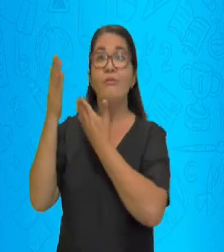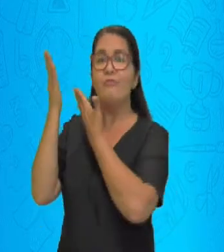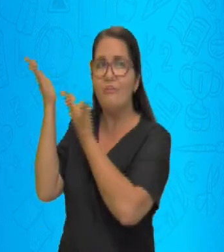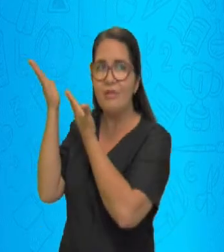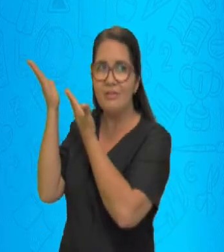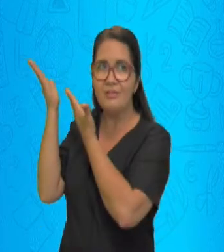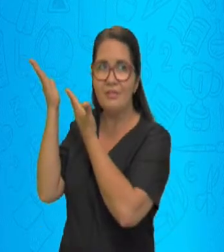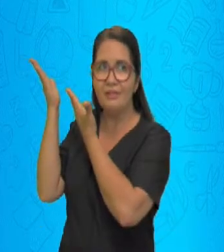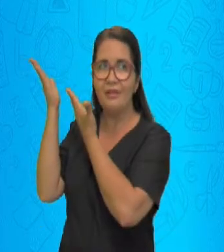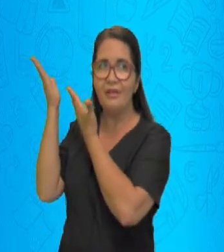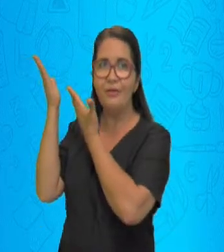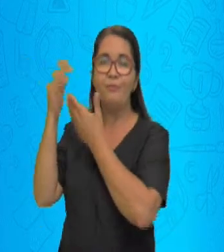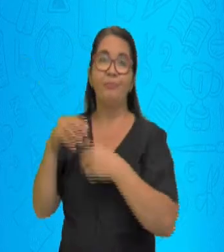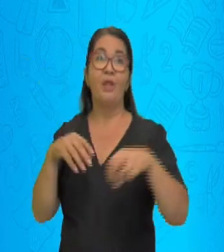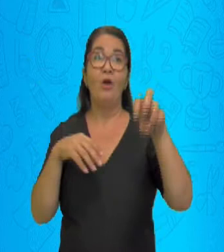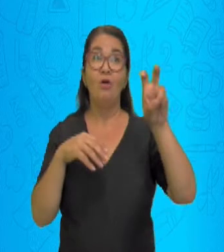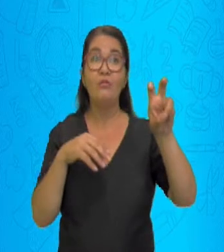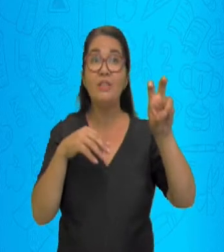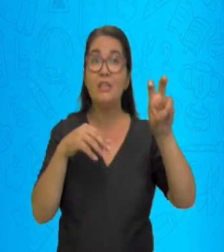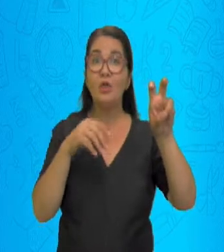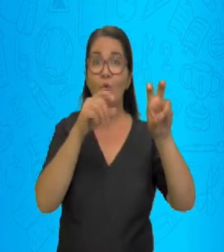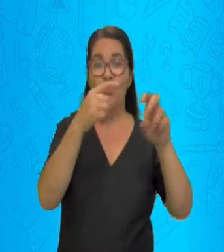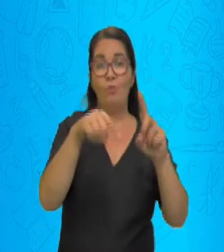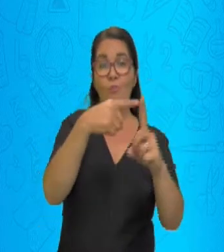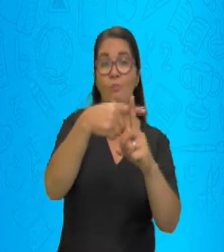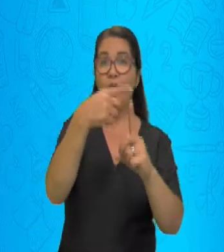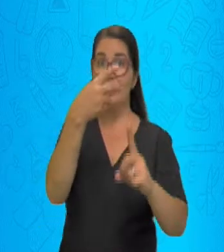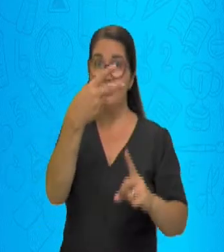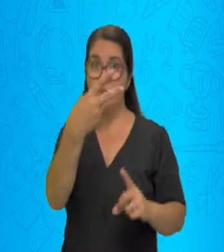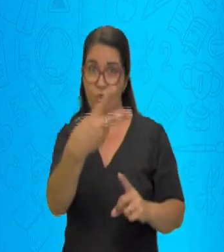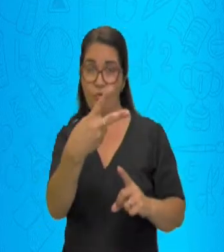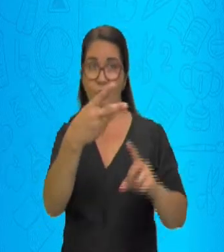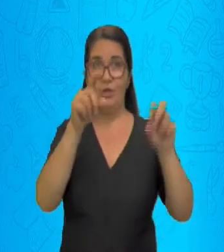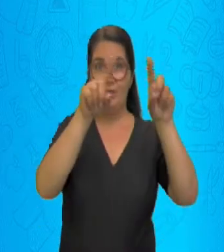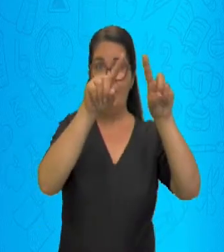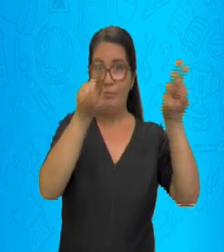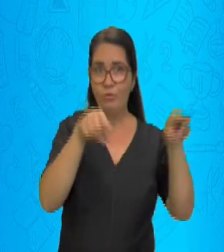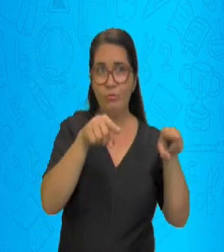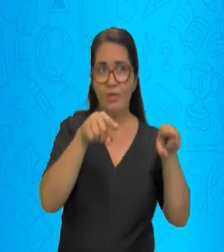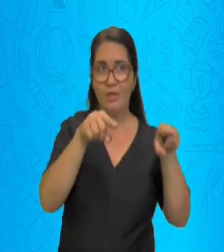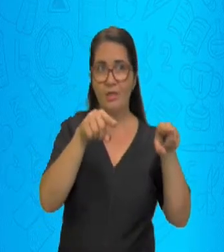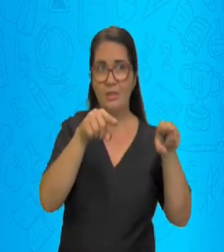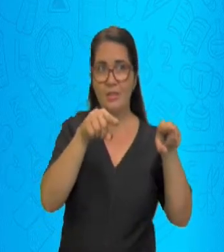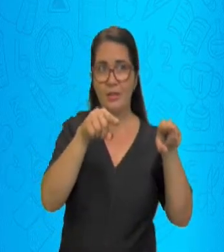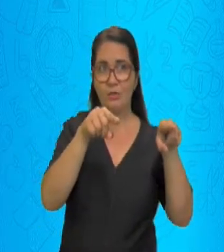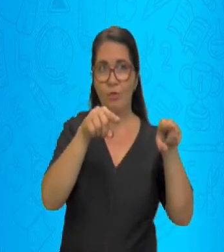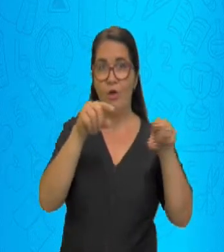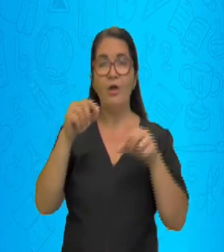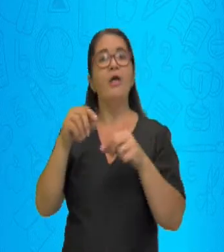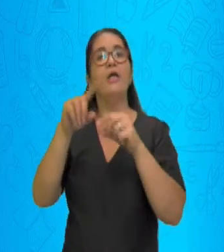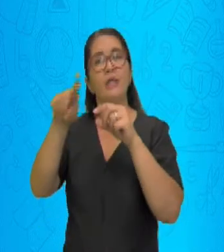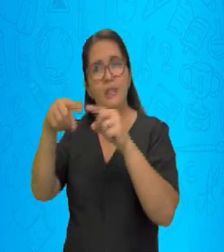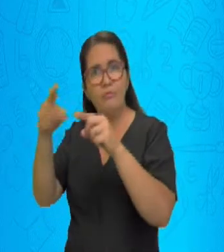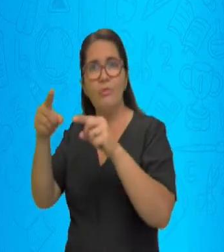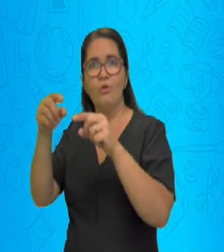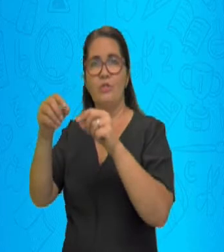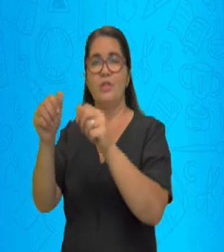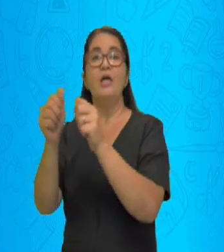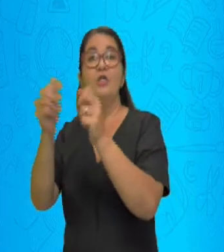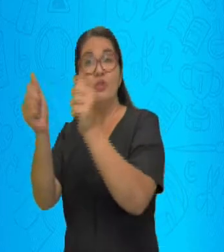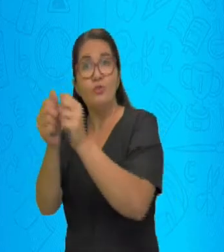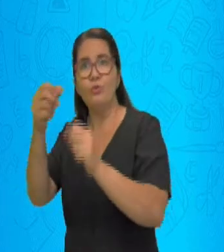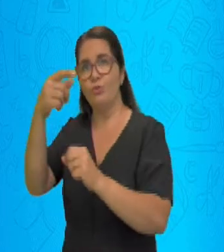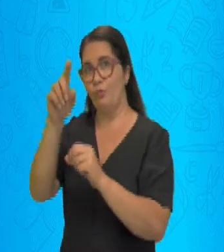6, 7 mais 6 é igual a 13. Nota que no outro exemplo, nós temos o